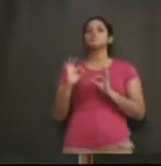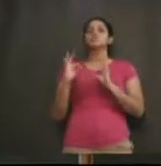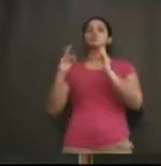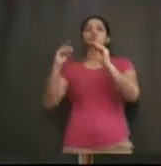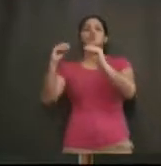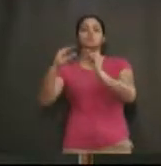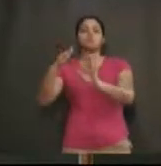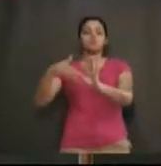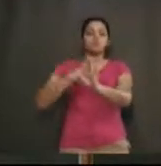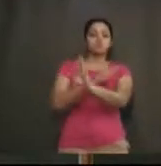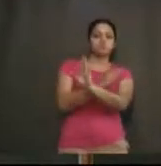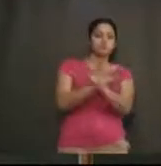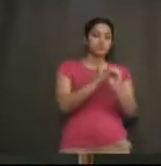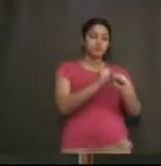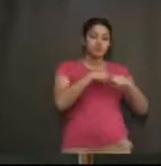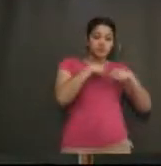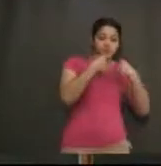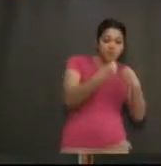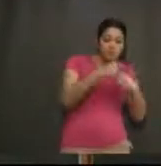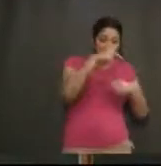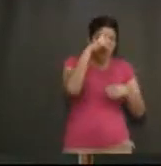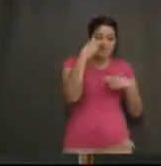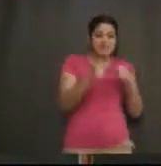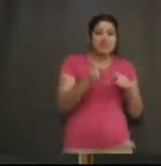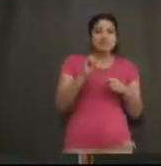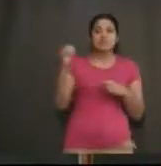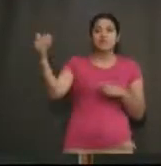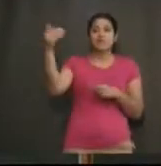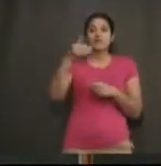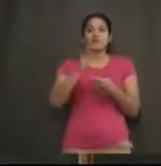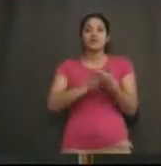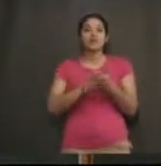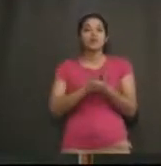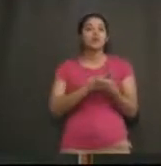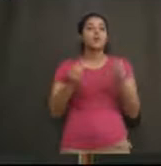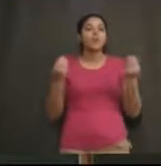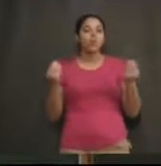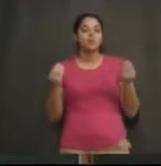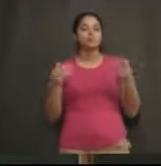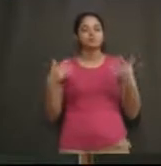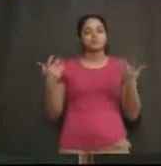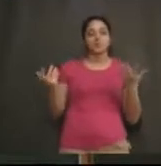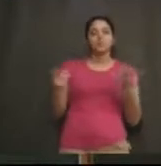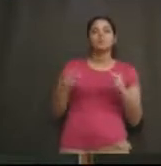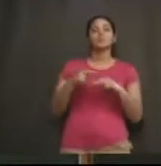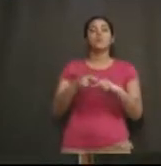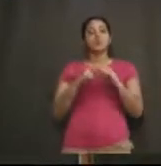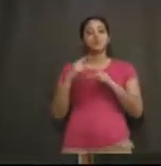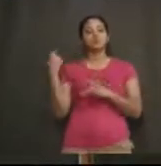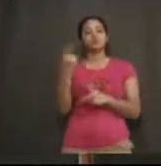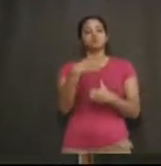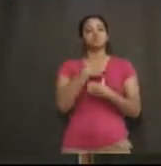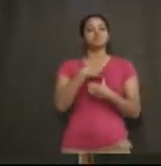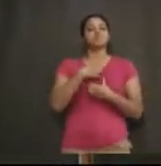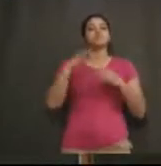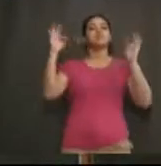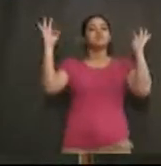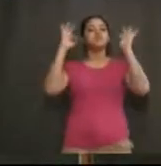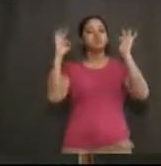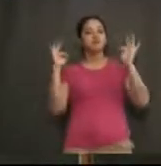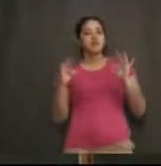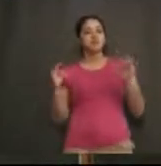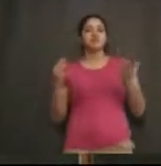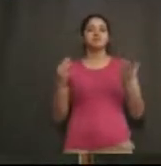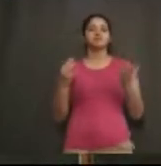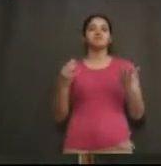não valeriam se não tivessem vocês aqui. Então, é com uma grande satisfação para todos do